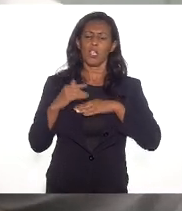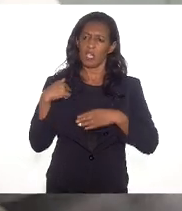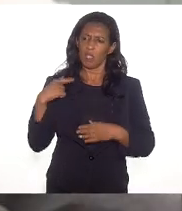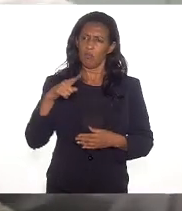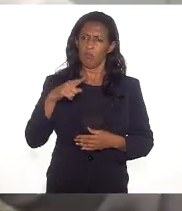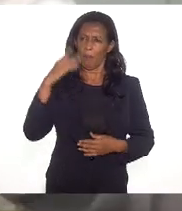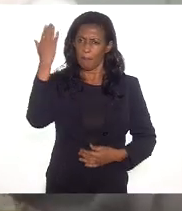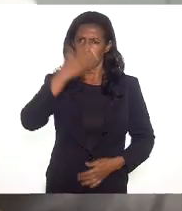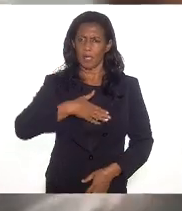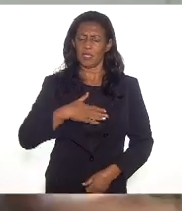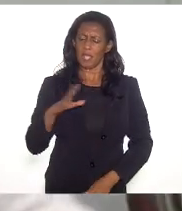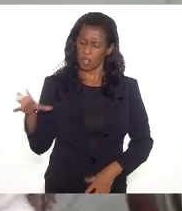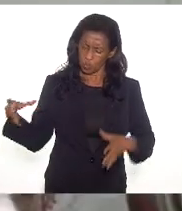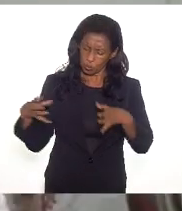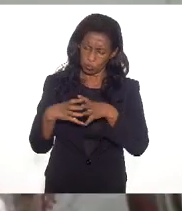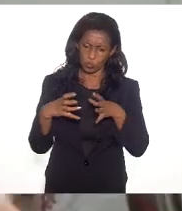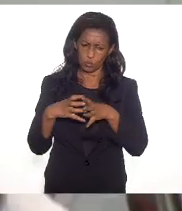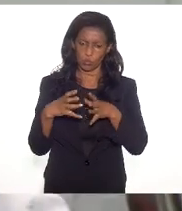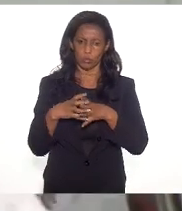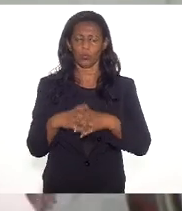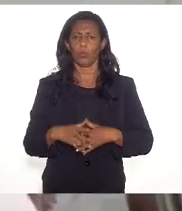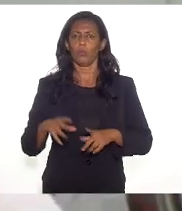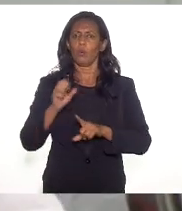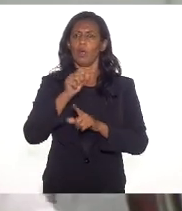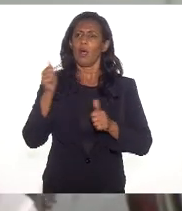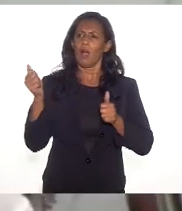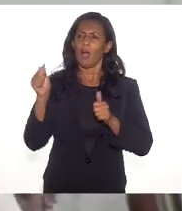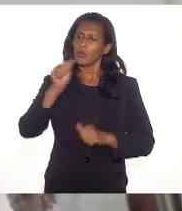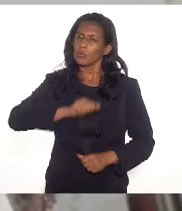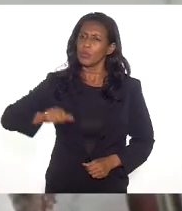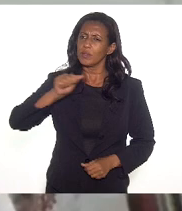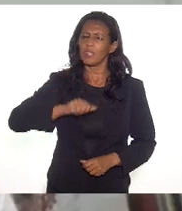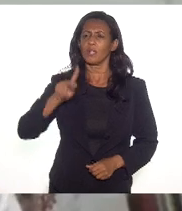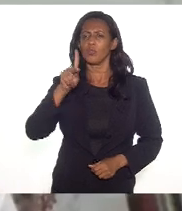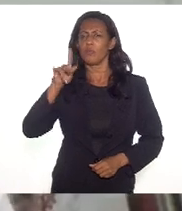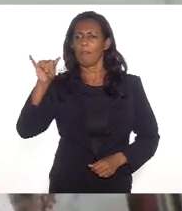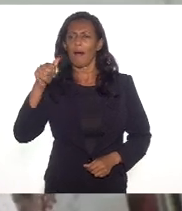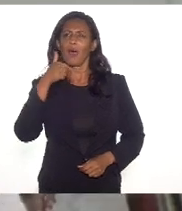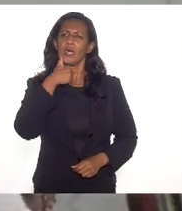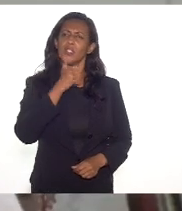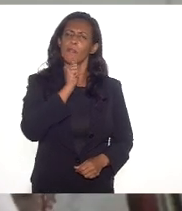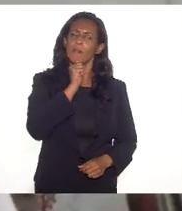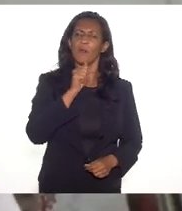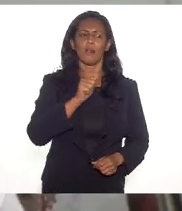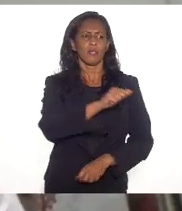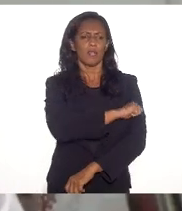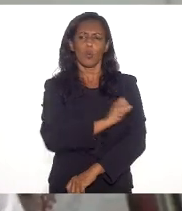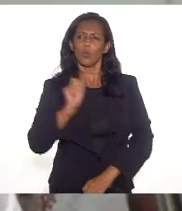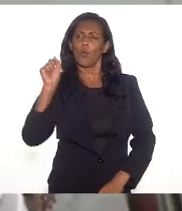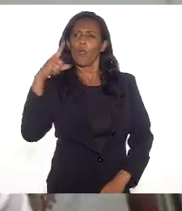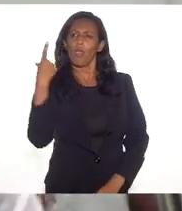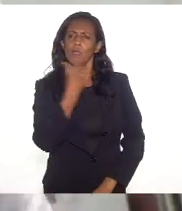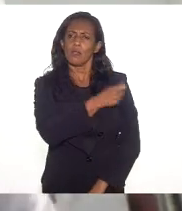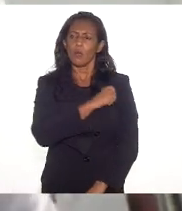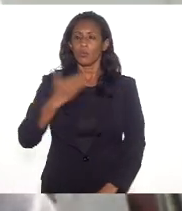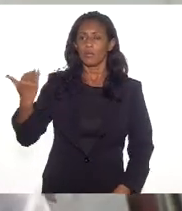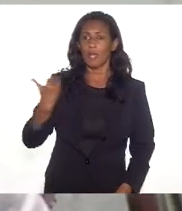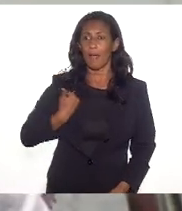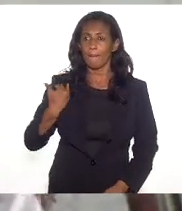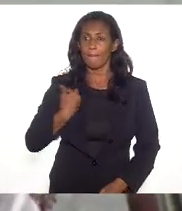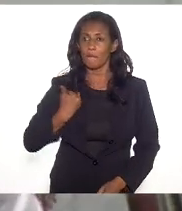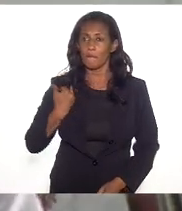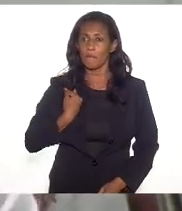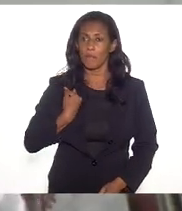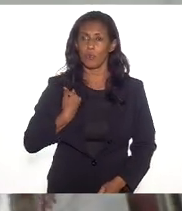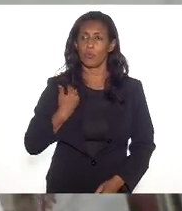presente com eles. A Associação de Pais, Mães, Alunos, Ex-alunos e Amigos, que